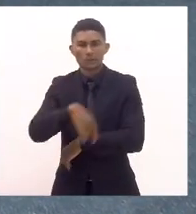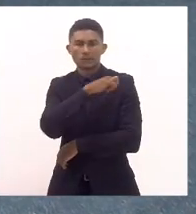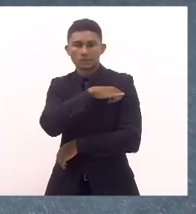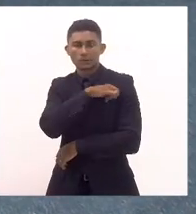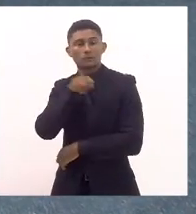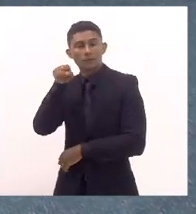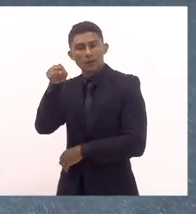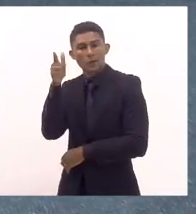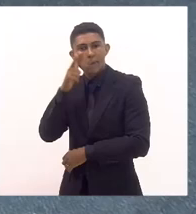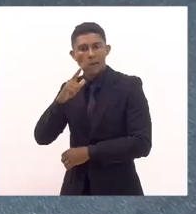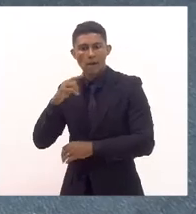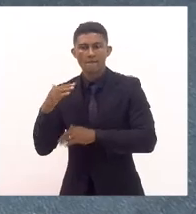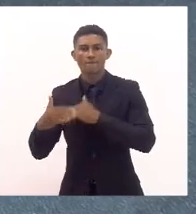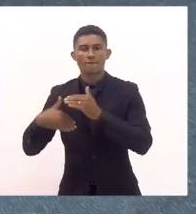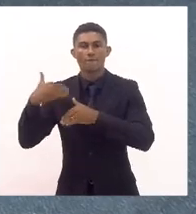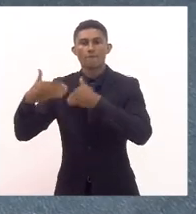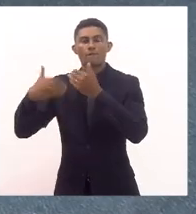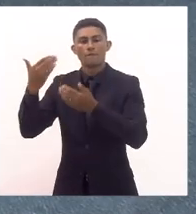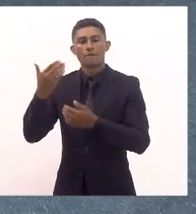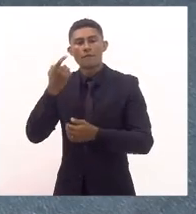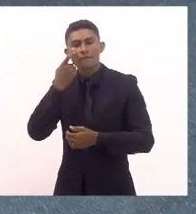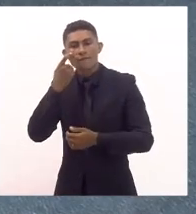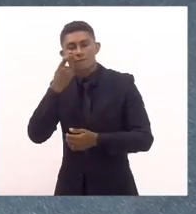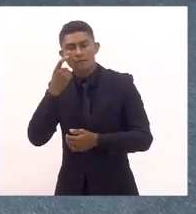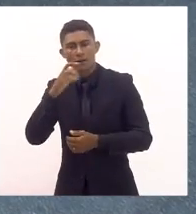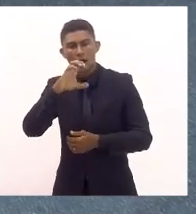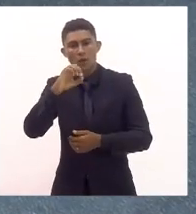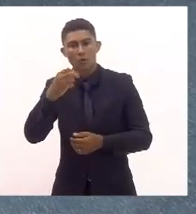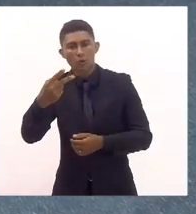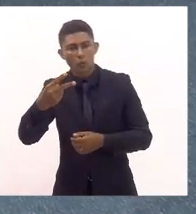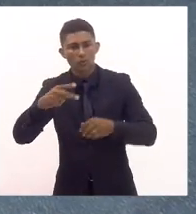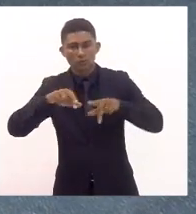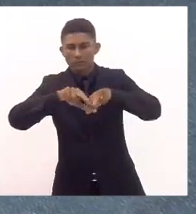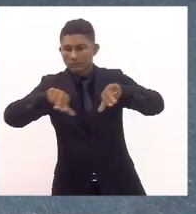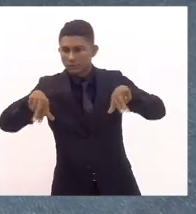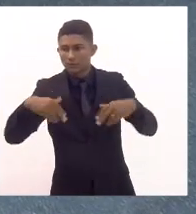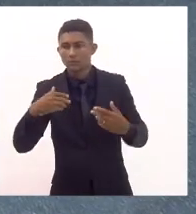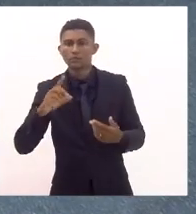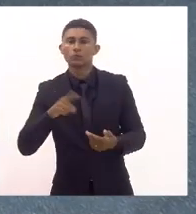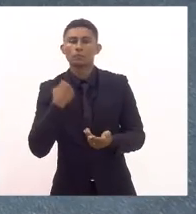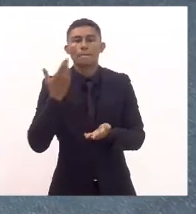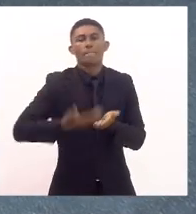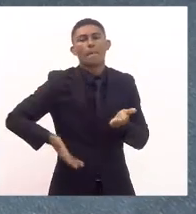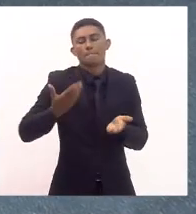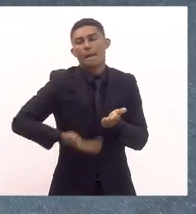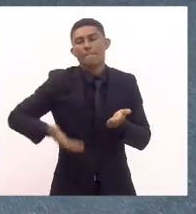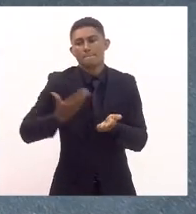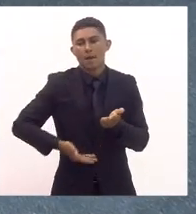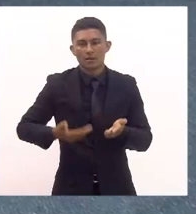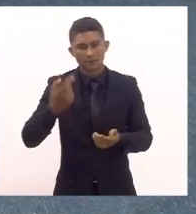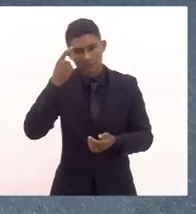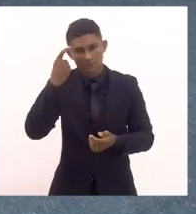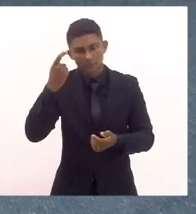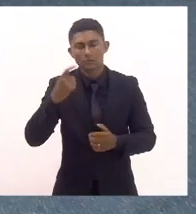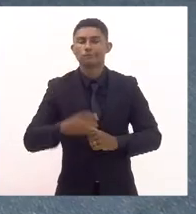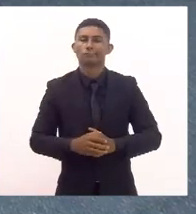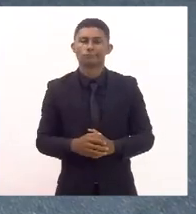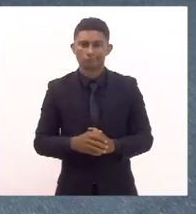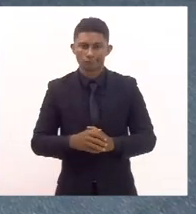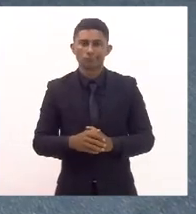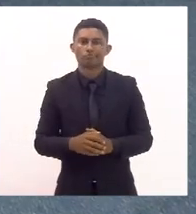avançou um pouco mais na questão dos hidrocarbonetos enfim nós perdemos né Nós perdemos